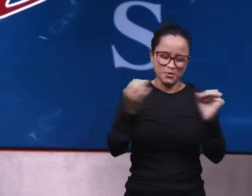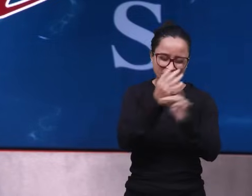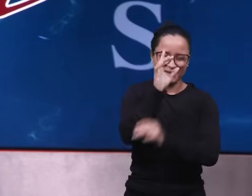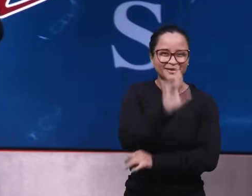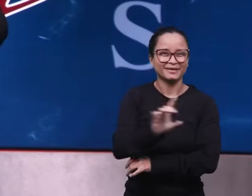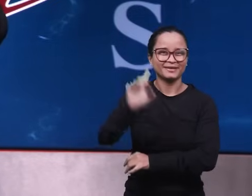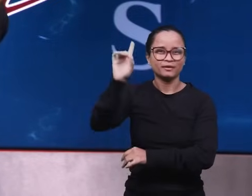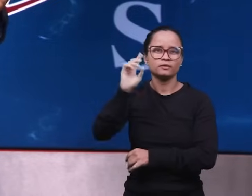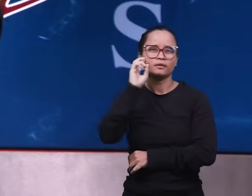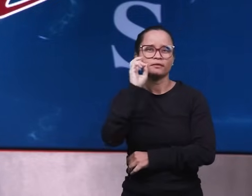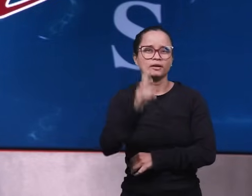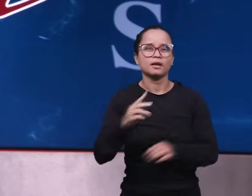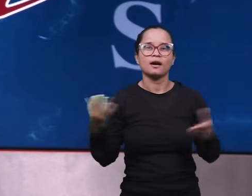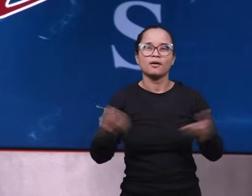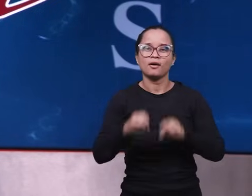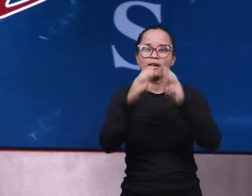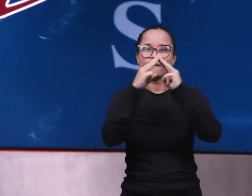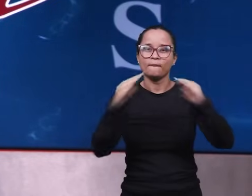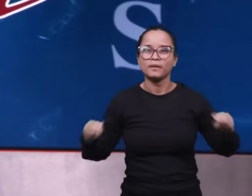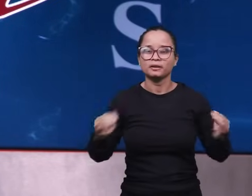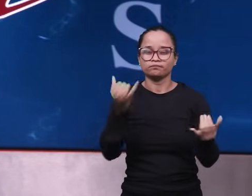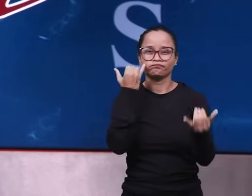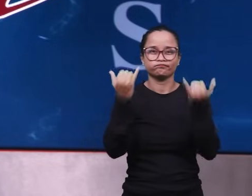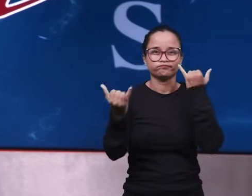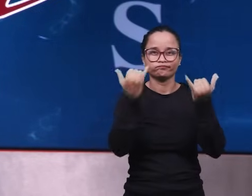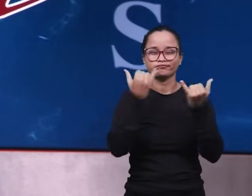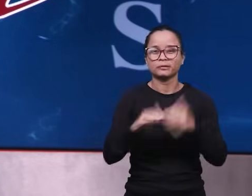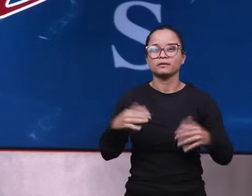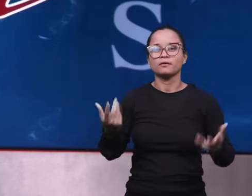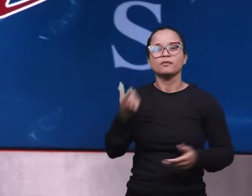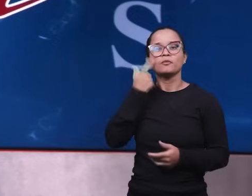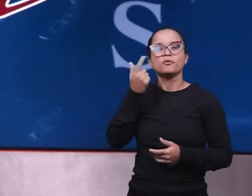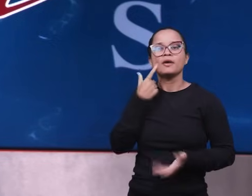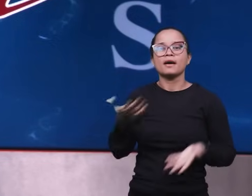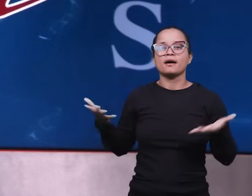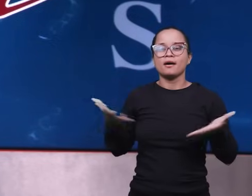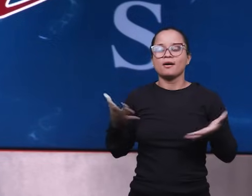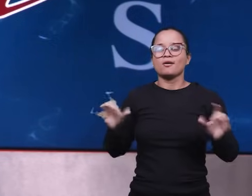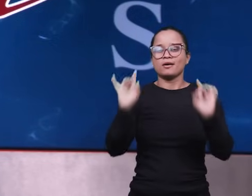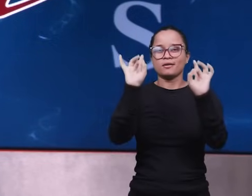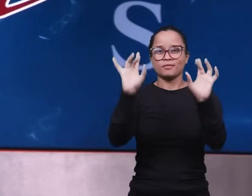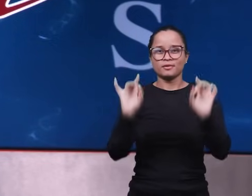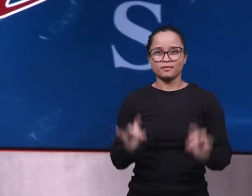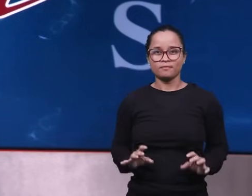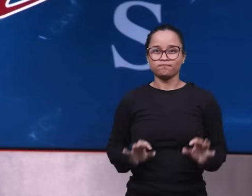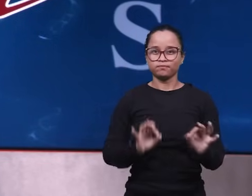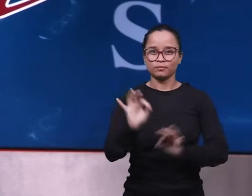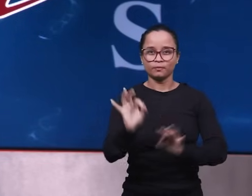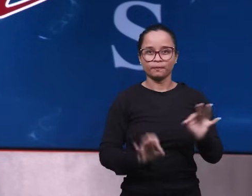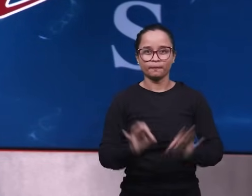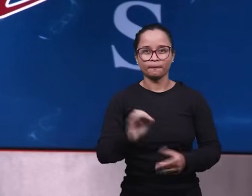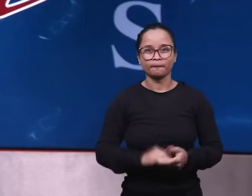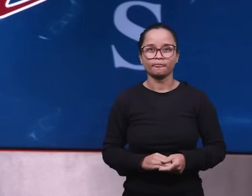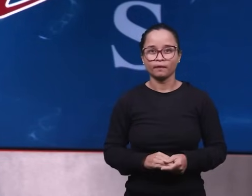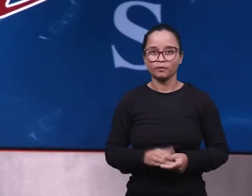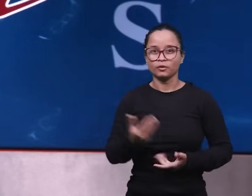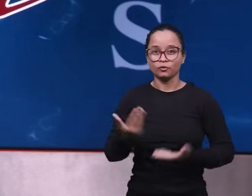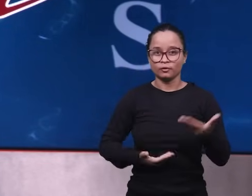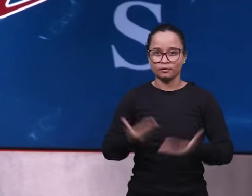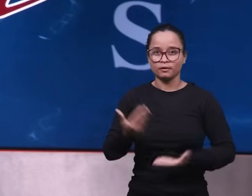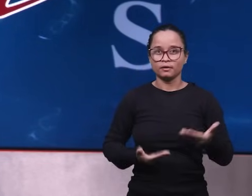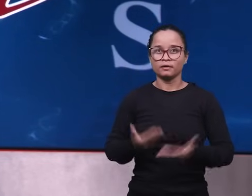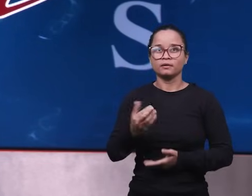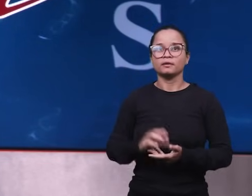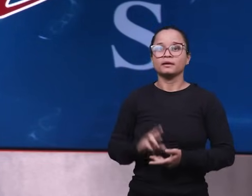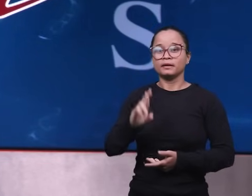Glória a Deus. Você está assistindo aqui o Manaim News. E isso, vamos ver uma matéria agora especial, preparada aí pelo nosso irmão Hilton